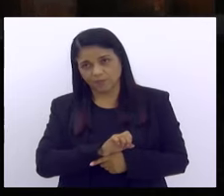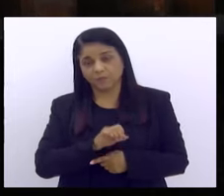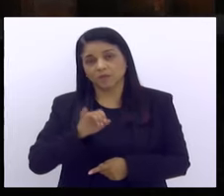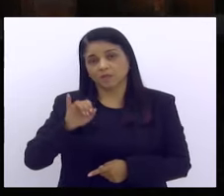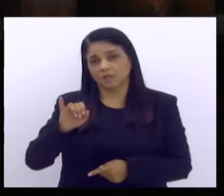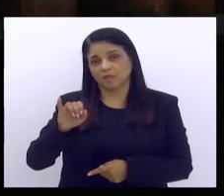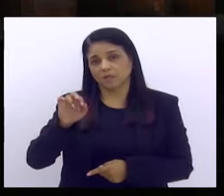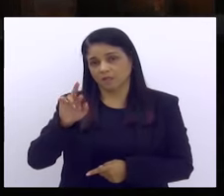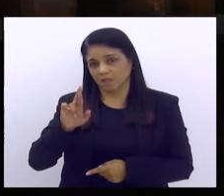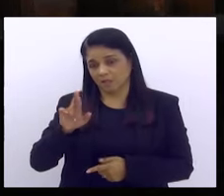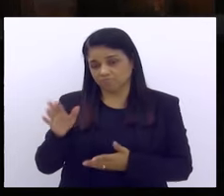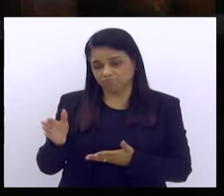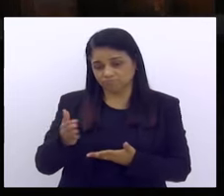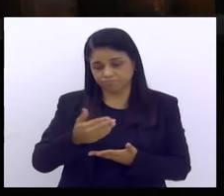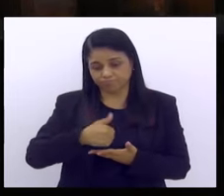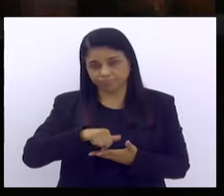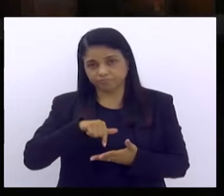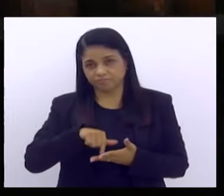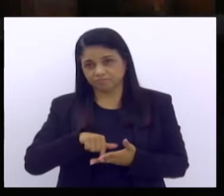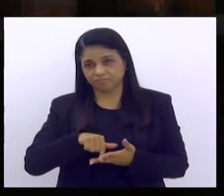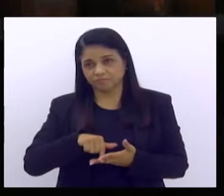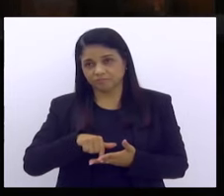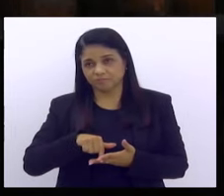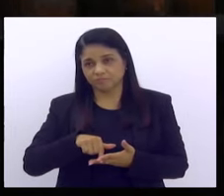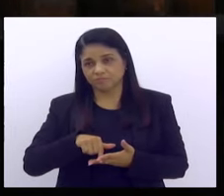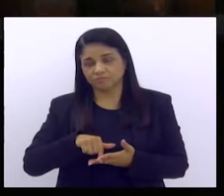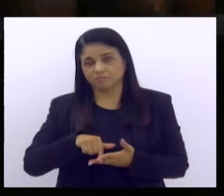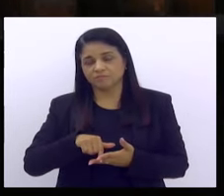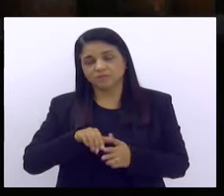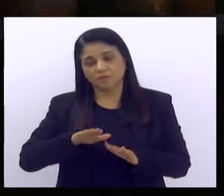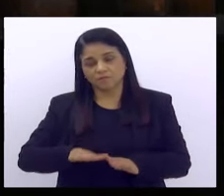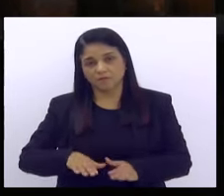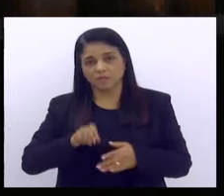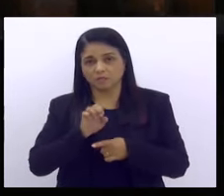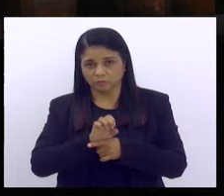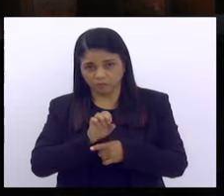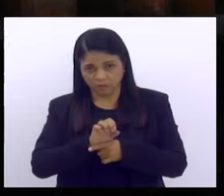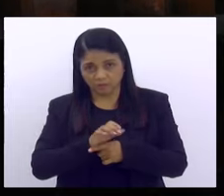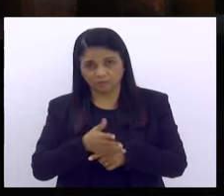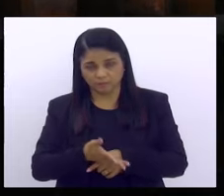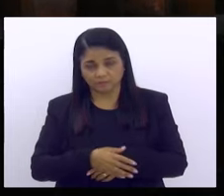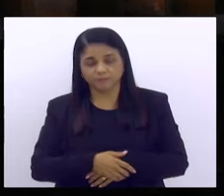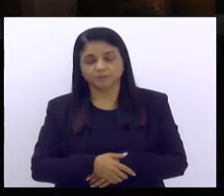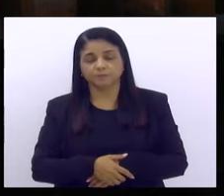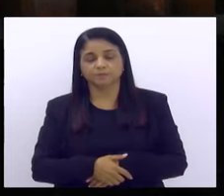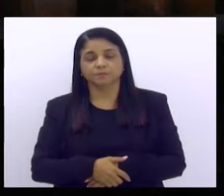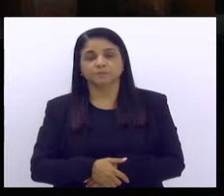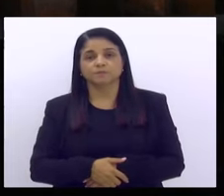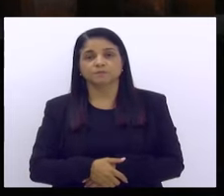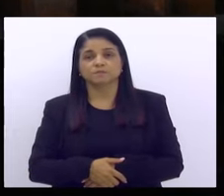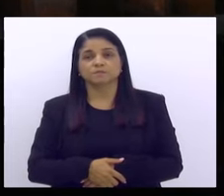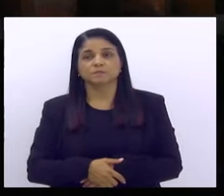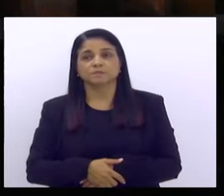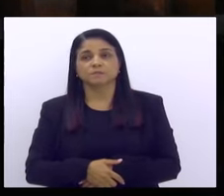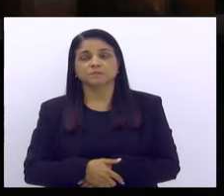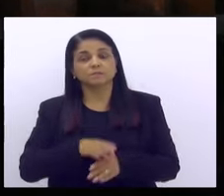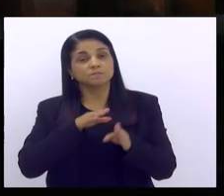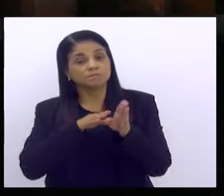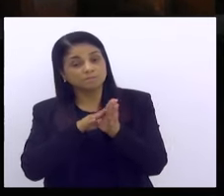renda recolhido fica aqui na origem. Mas também, senhora presidente,